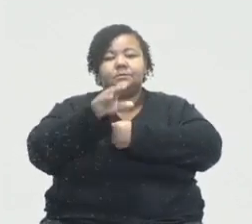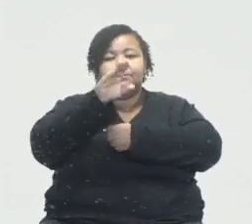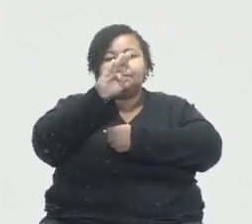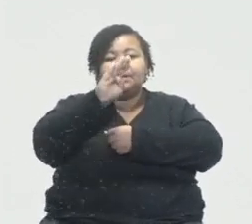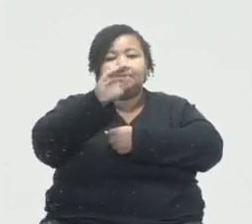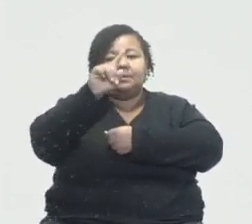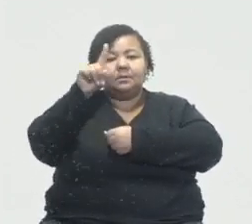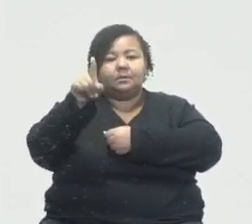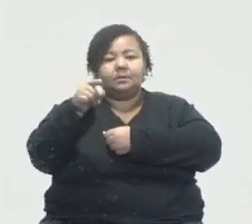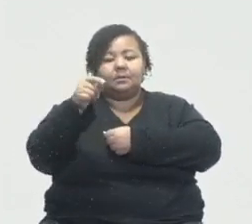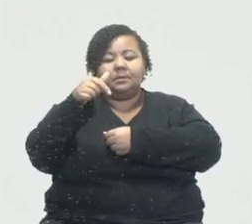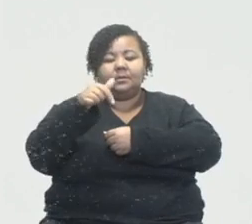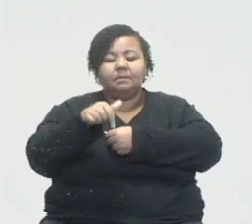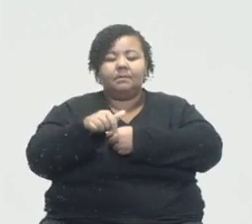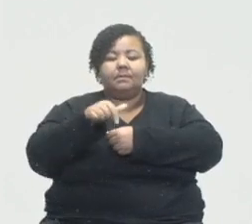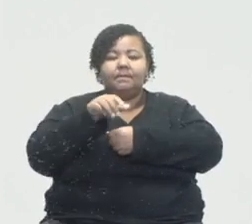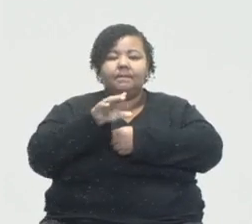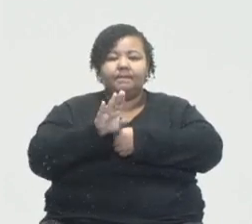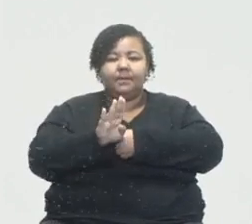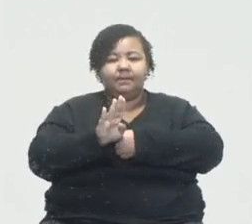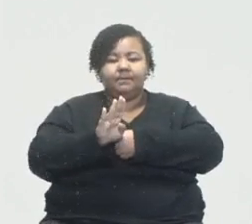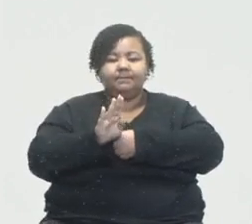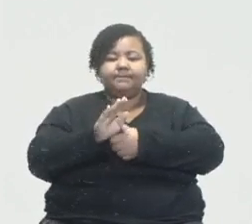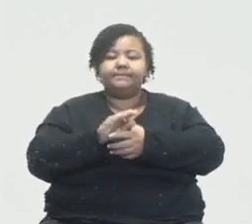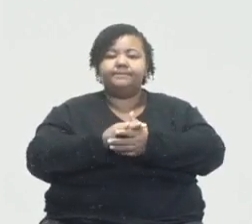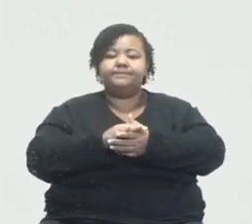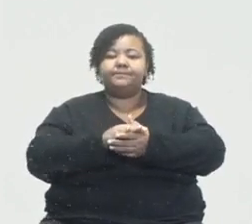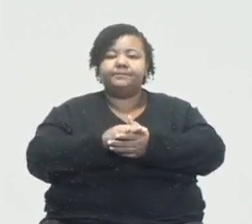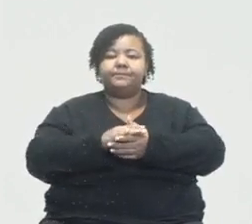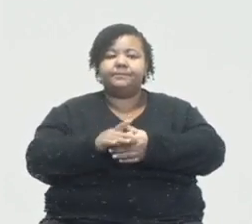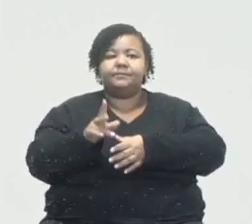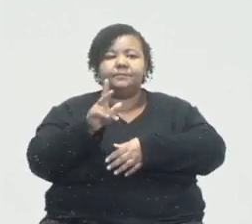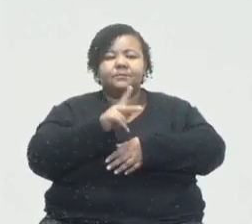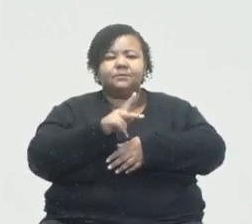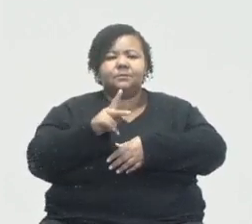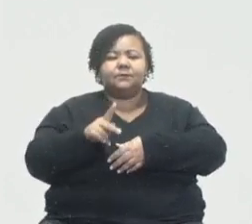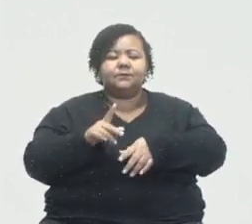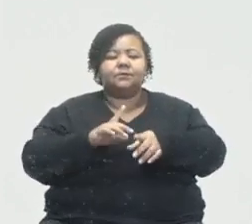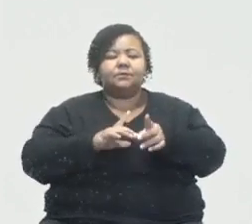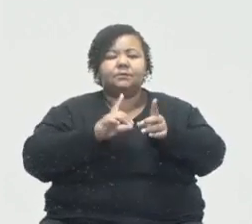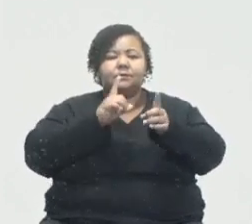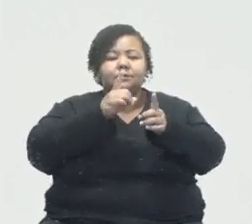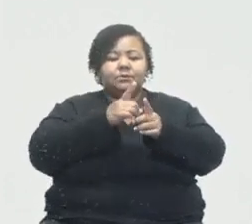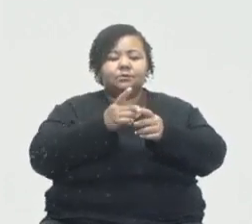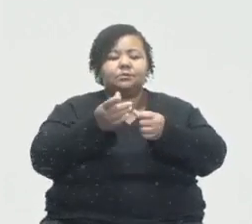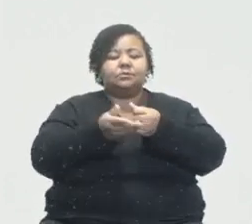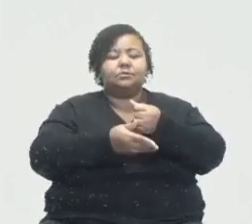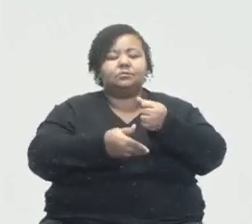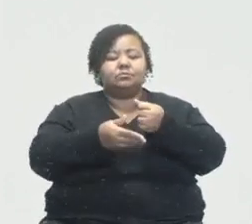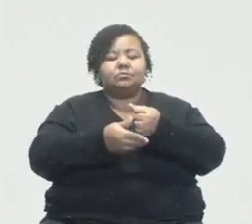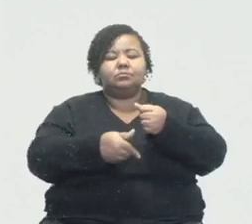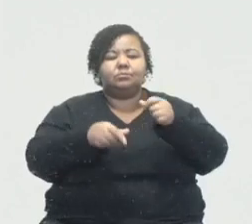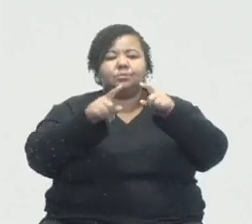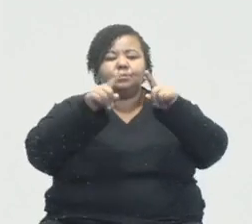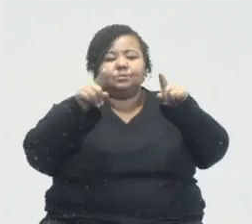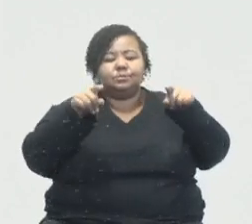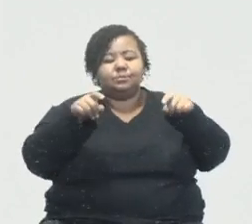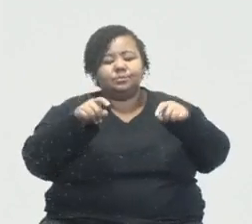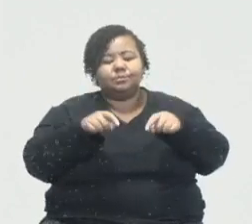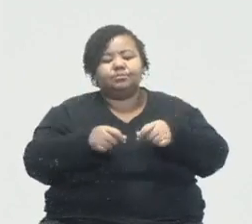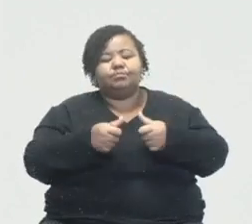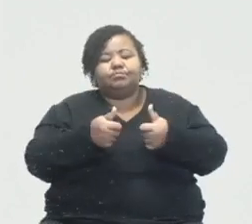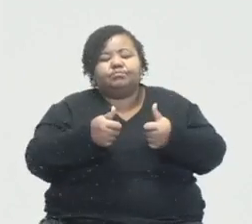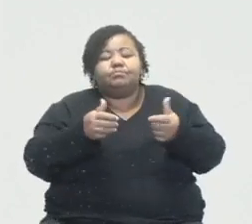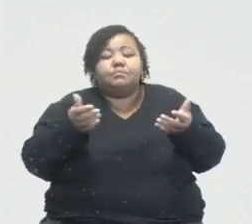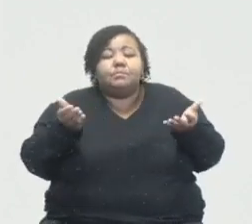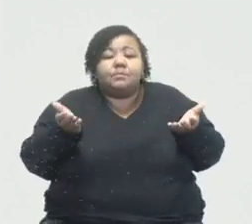beta' para a minha base B. Professora, tá, você encontrou a matriz mudança de base, escrevendo os elementos dessas coordenadas.